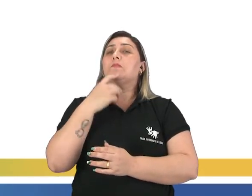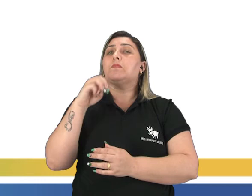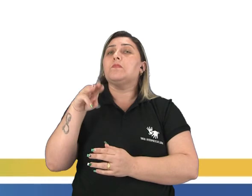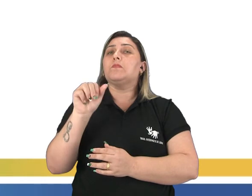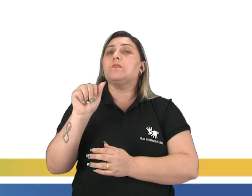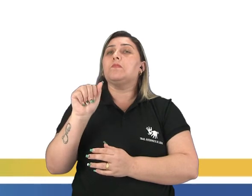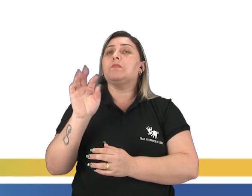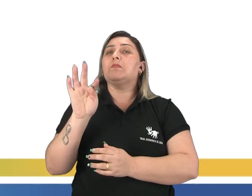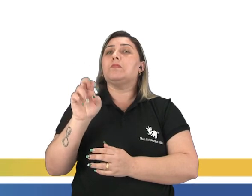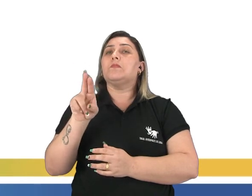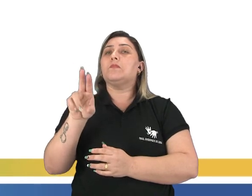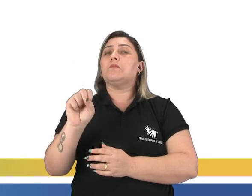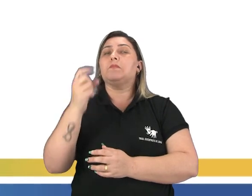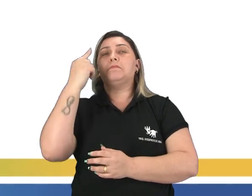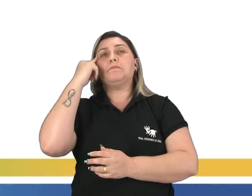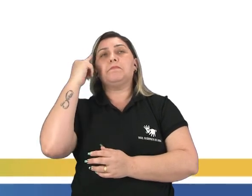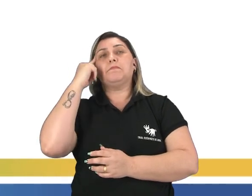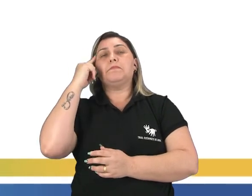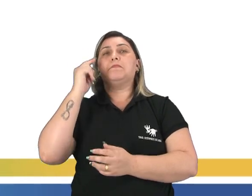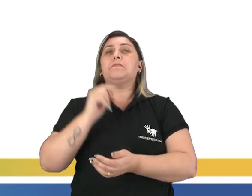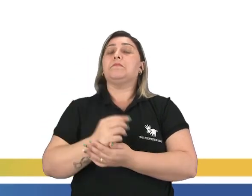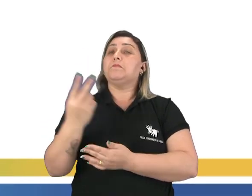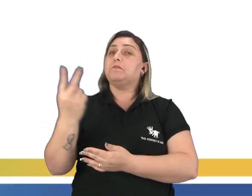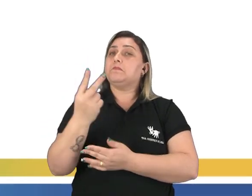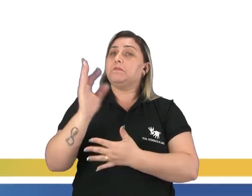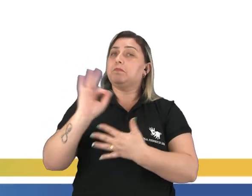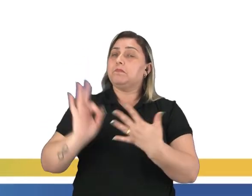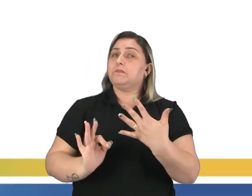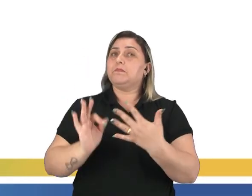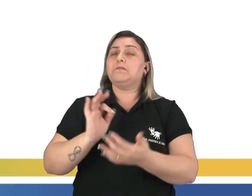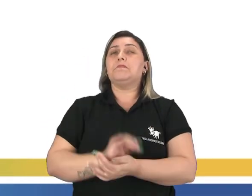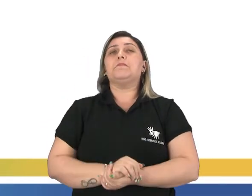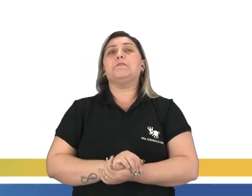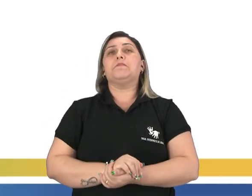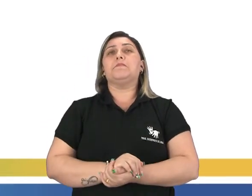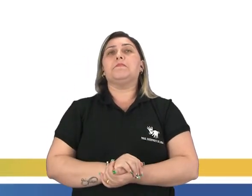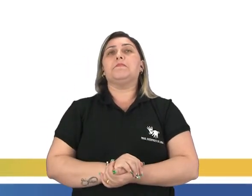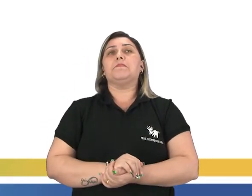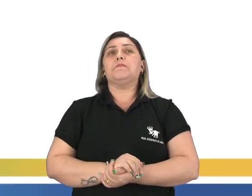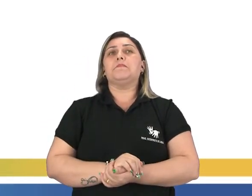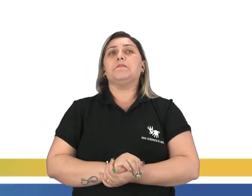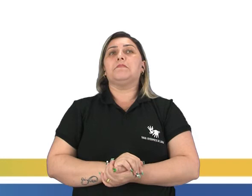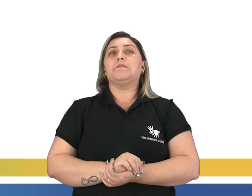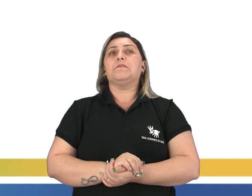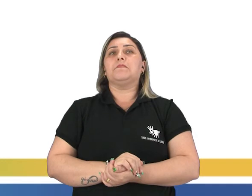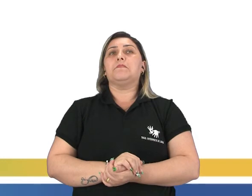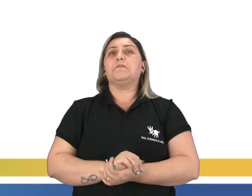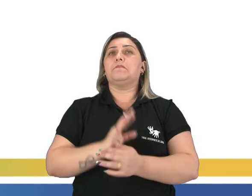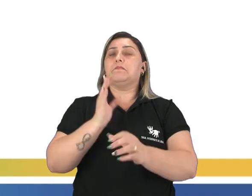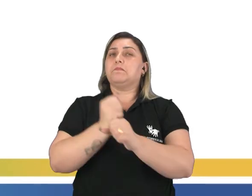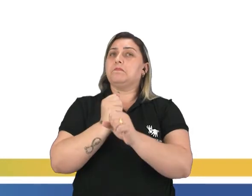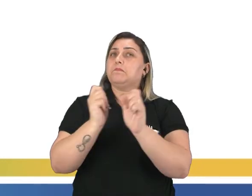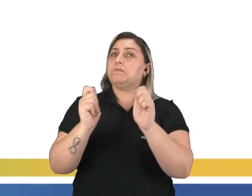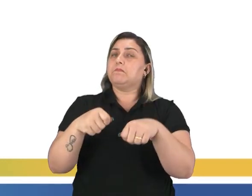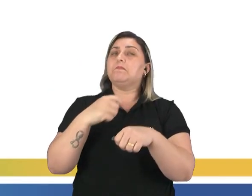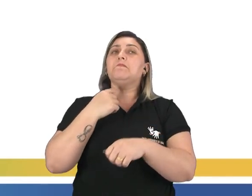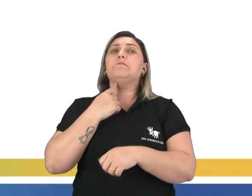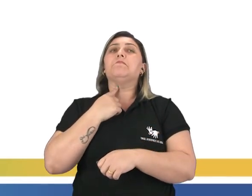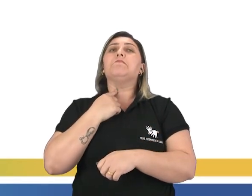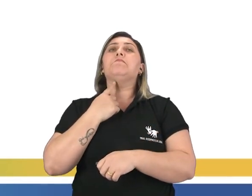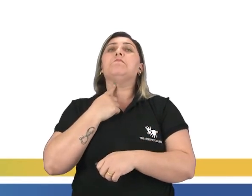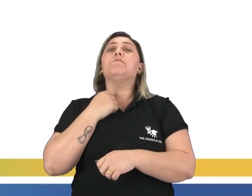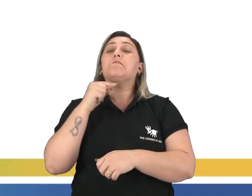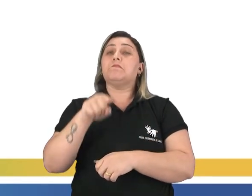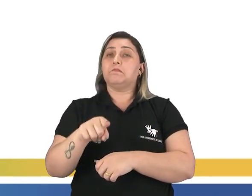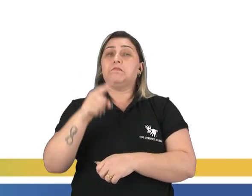Matheus? Então temos que pensar em 2 elementos, né? Quais são os casos favoráveis e o total de possibilidades, né?